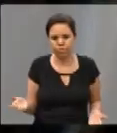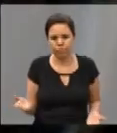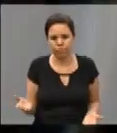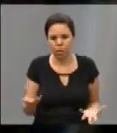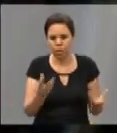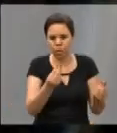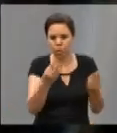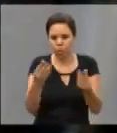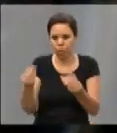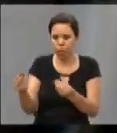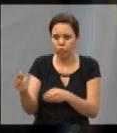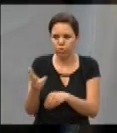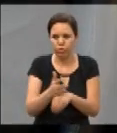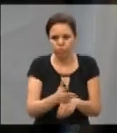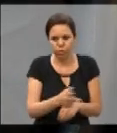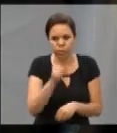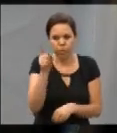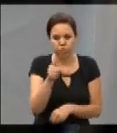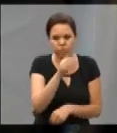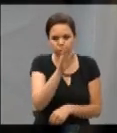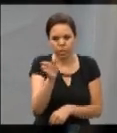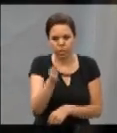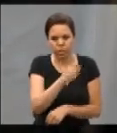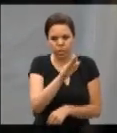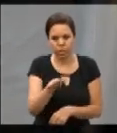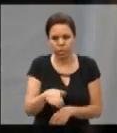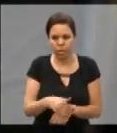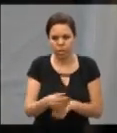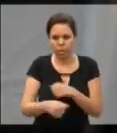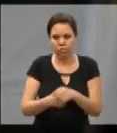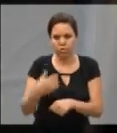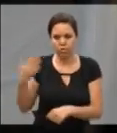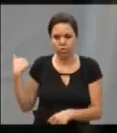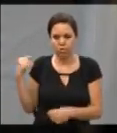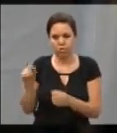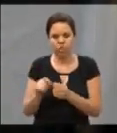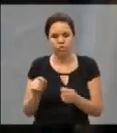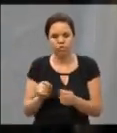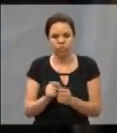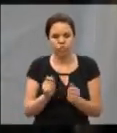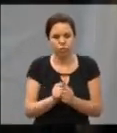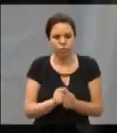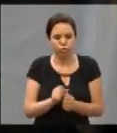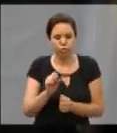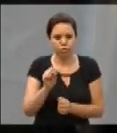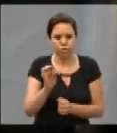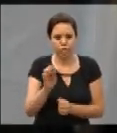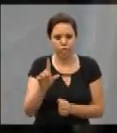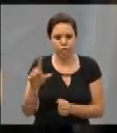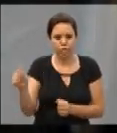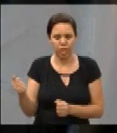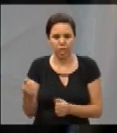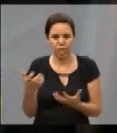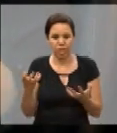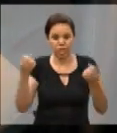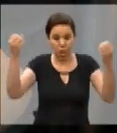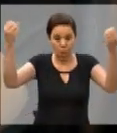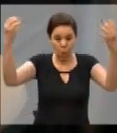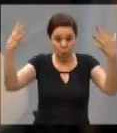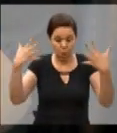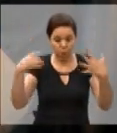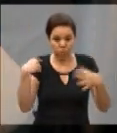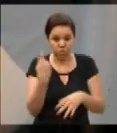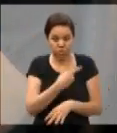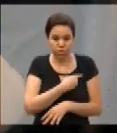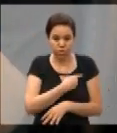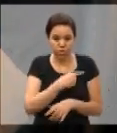cancelou muitas filmagens. Teve uma época que ficou ano passado, né, naquela cena que a gente fez com a Estela. Sim. Que ficou um tempão, ele queria uma luz, a gente ficava